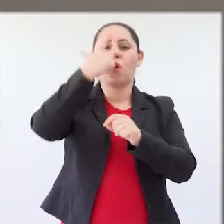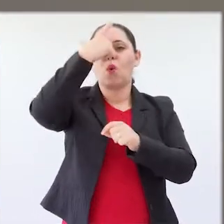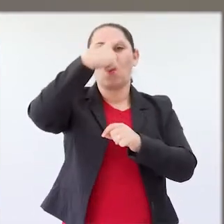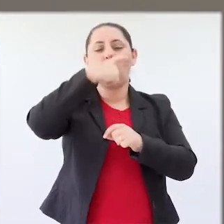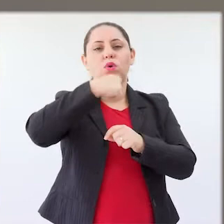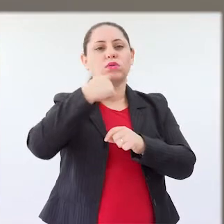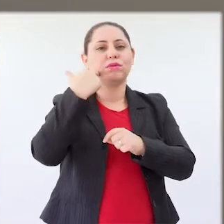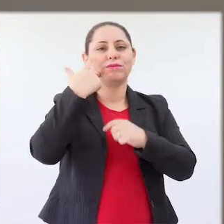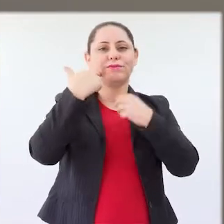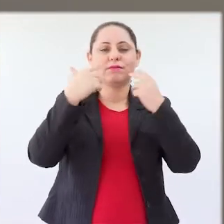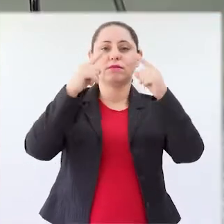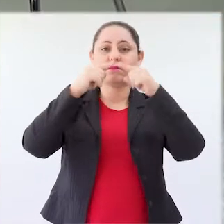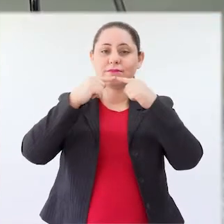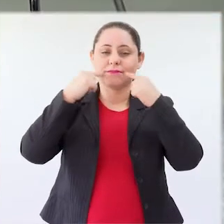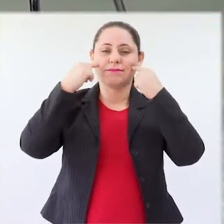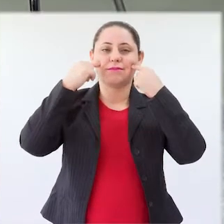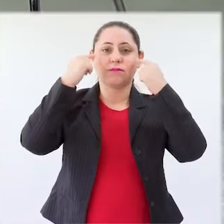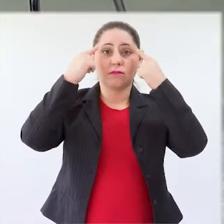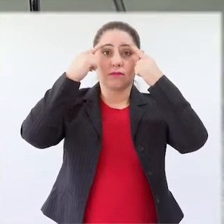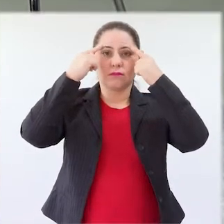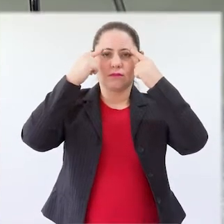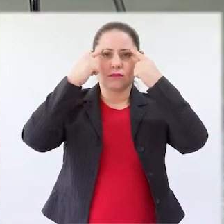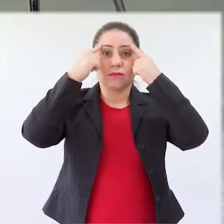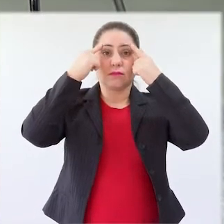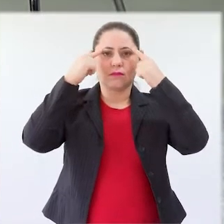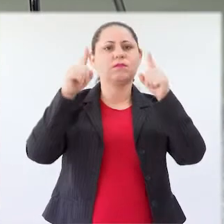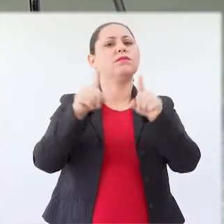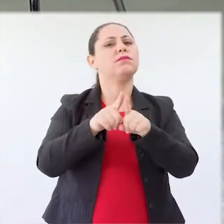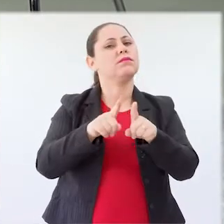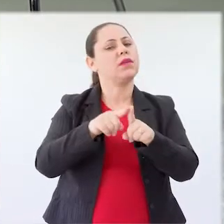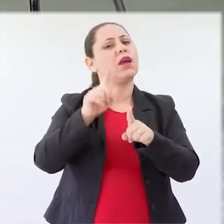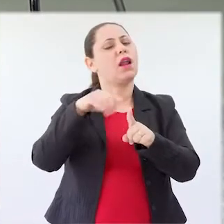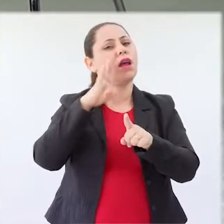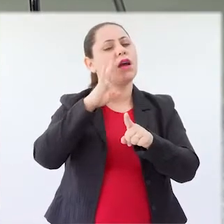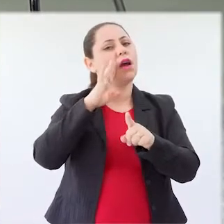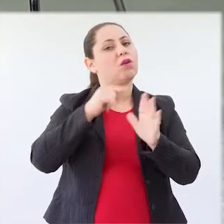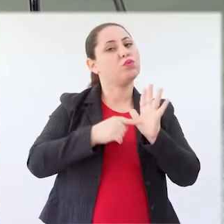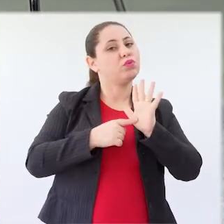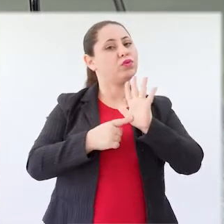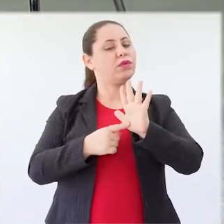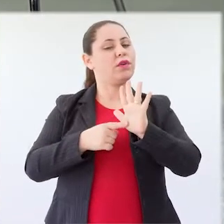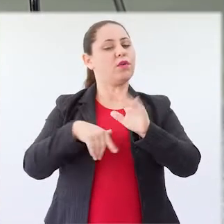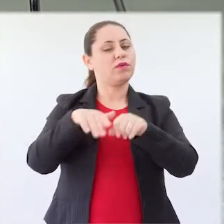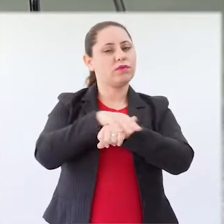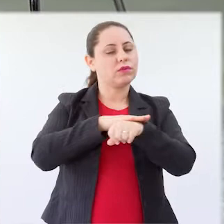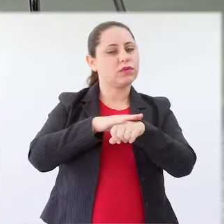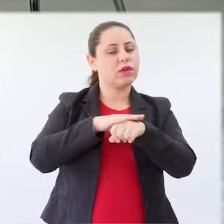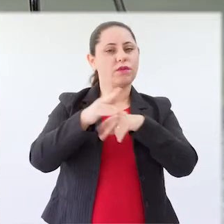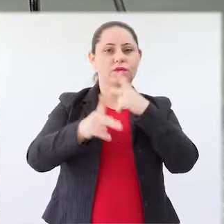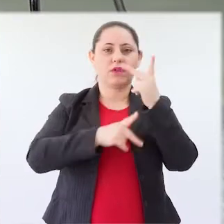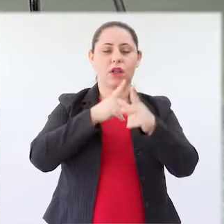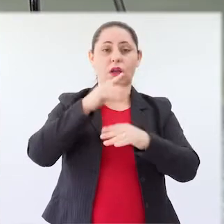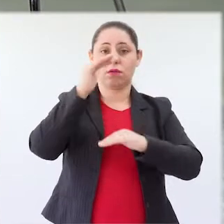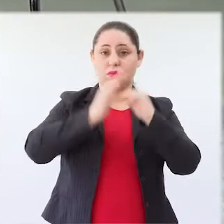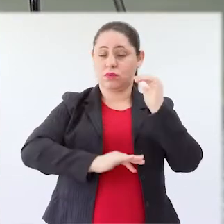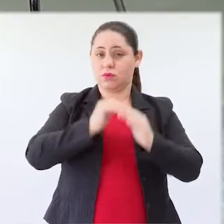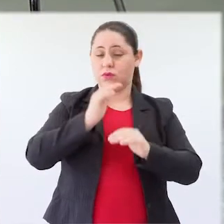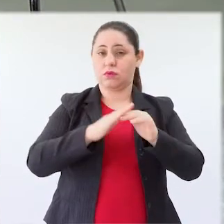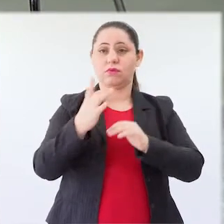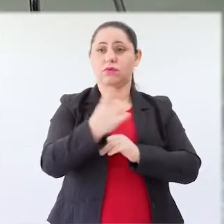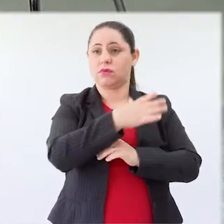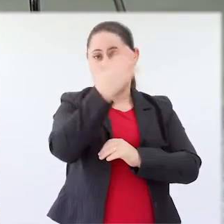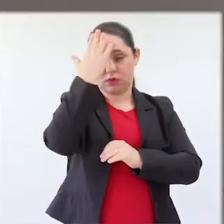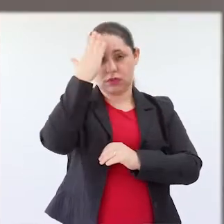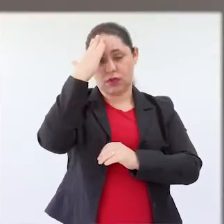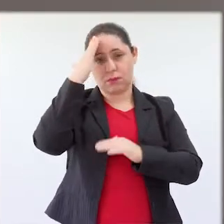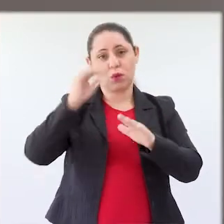naturalidade, ainda fazer o movimento da sobrancelha. Então é legal a gente pontuar isso. Aí cada profissional vai saber qual a